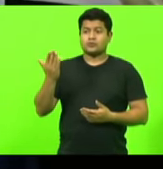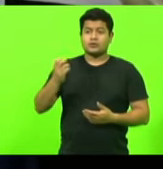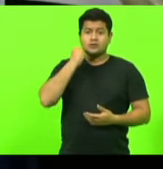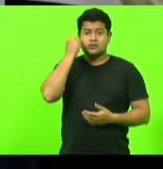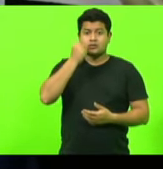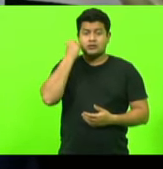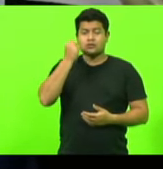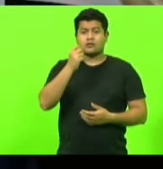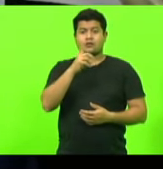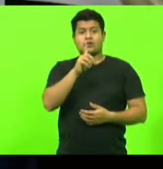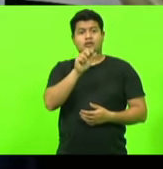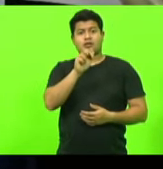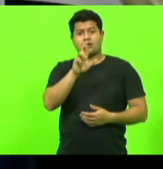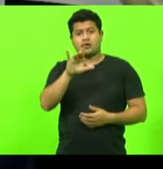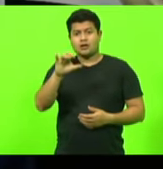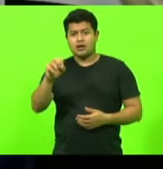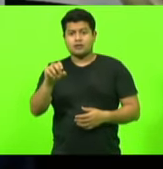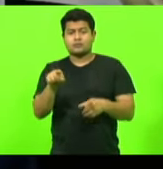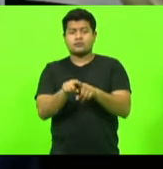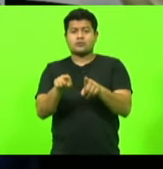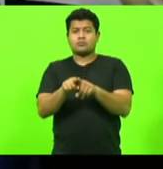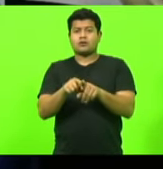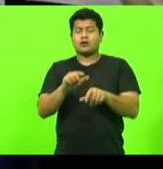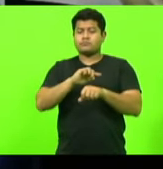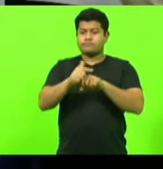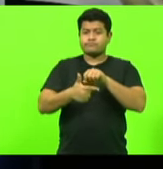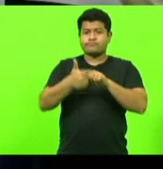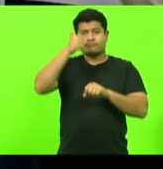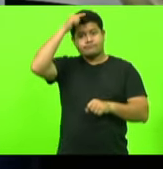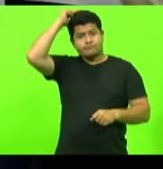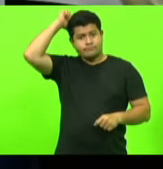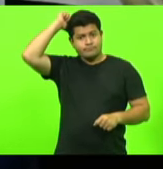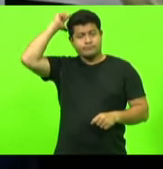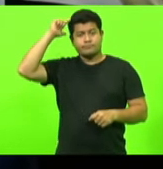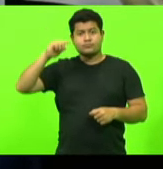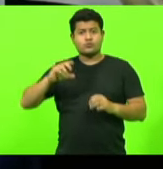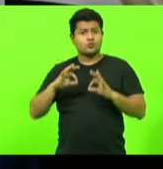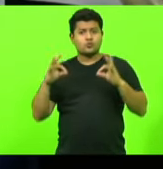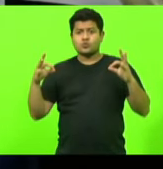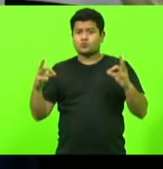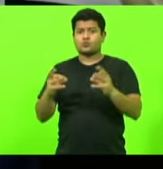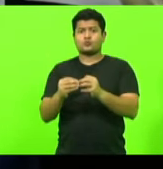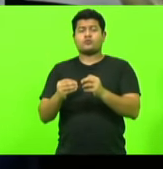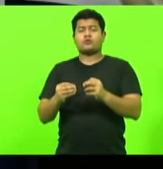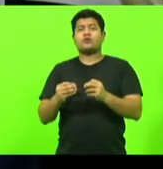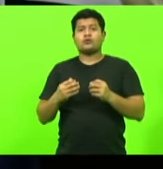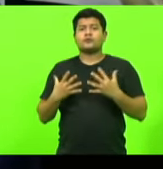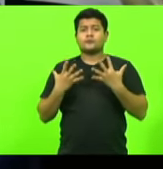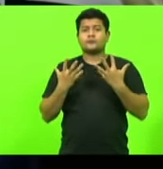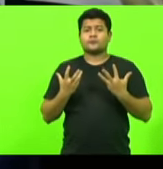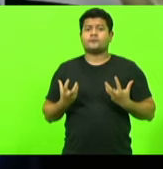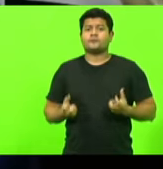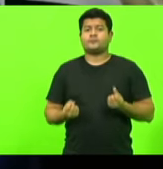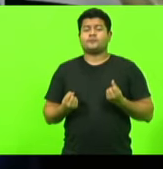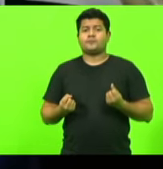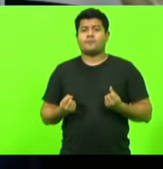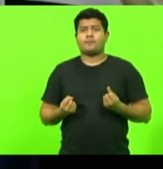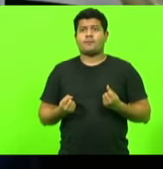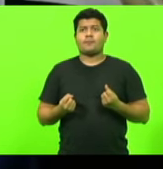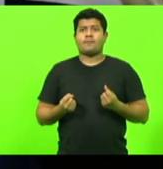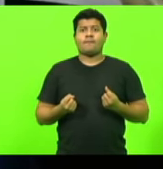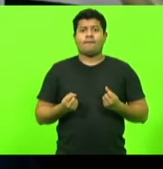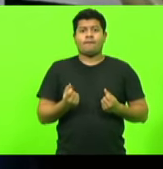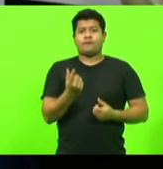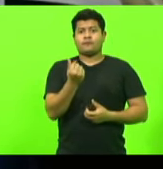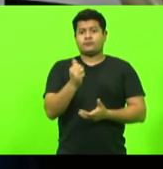Dário Berger e Esperidião Amin, todos foram, é lógico, favoráveis a se investir